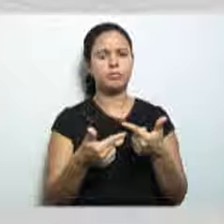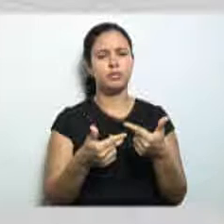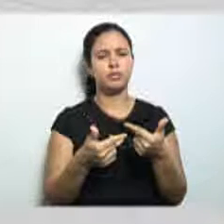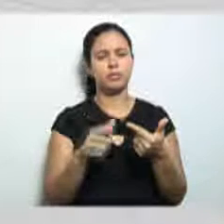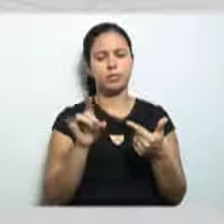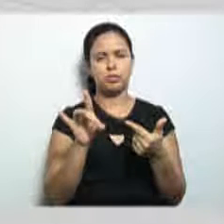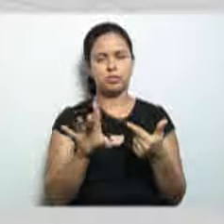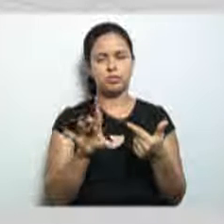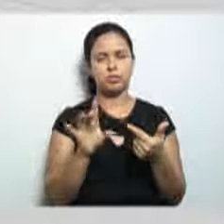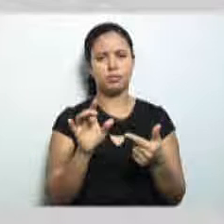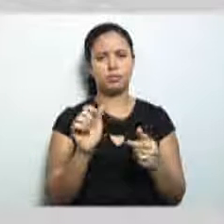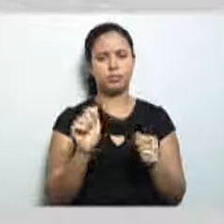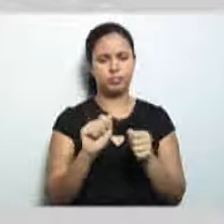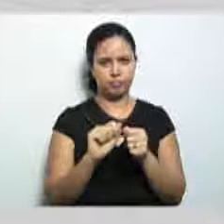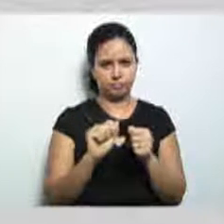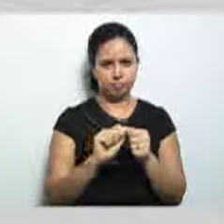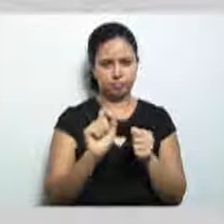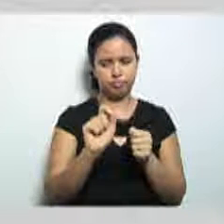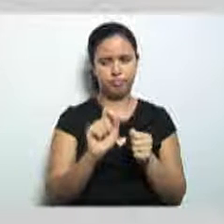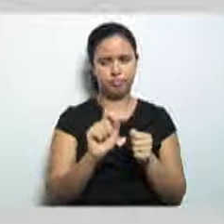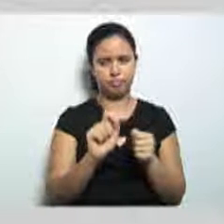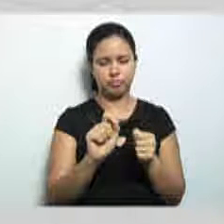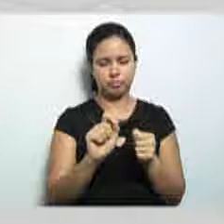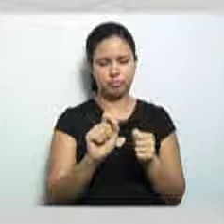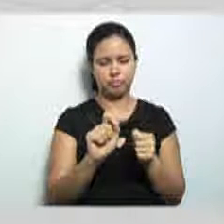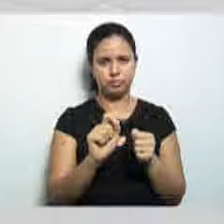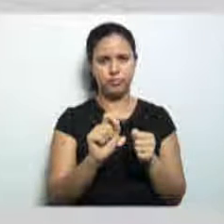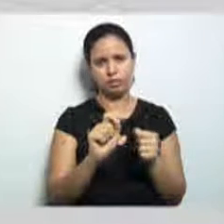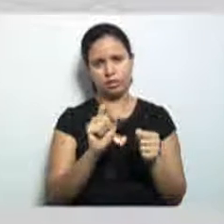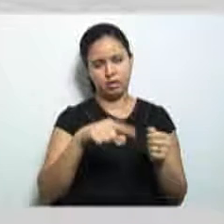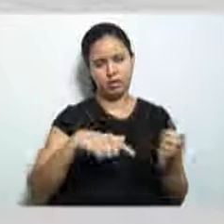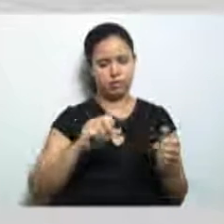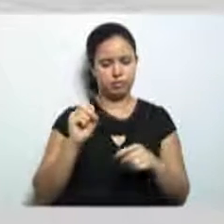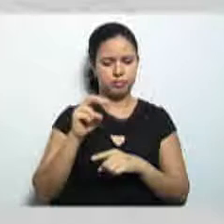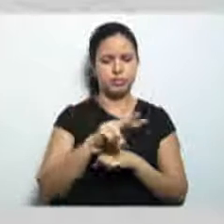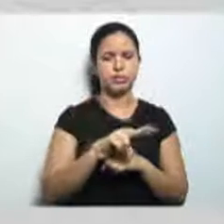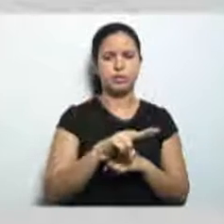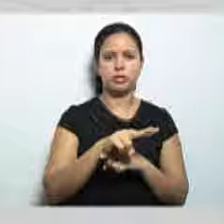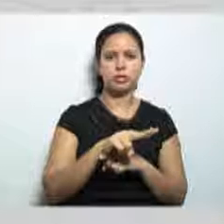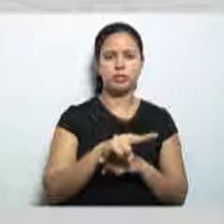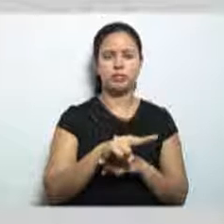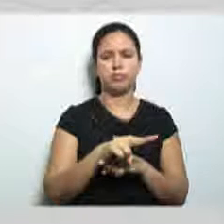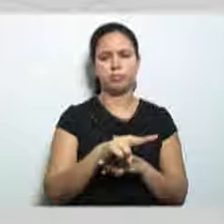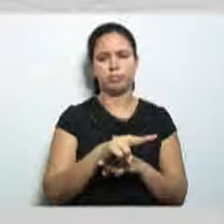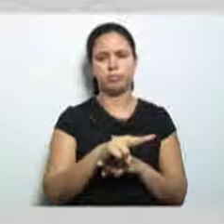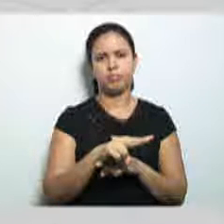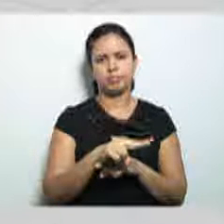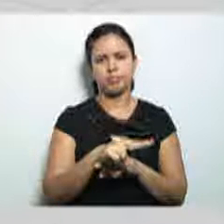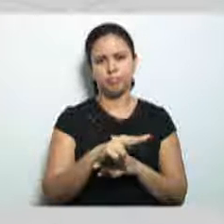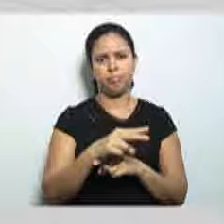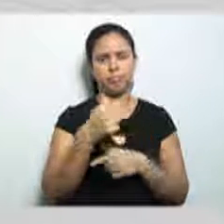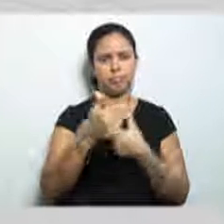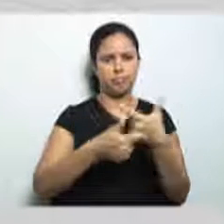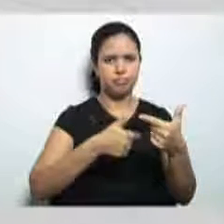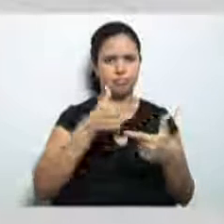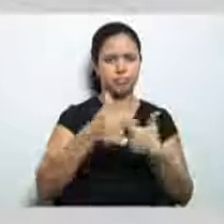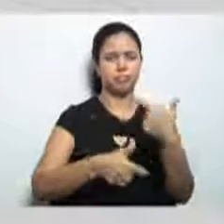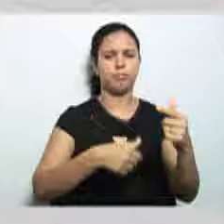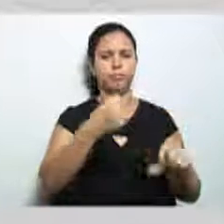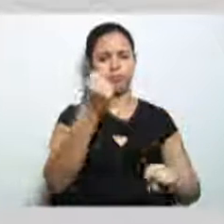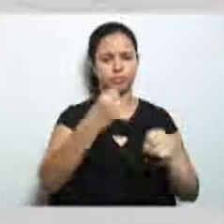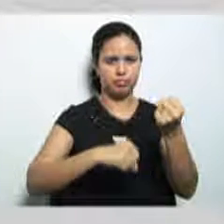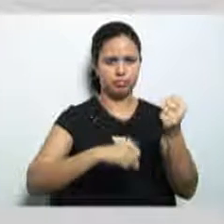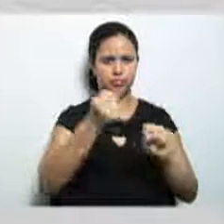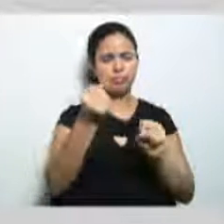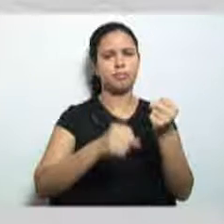antigo servo empregar-se em algumas das nascentes fábricas e vender a sua força de trabalho. Esses processos formaram a base